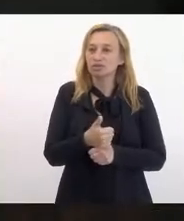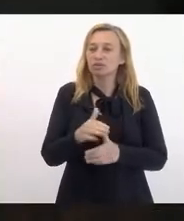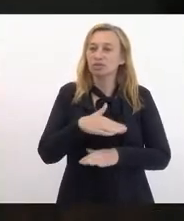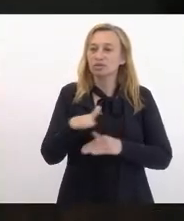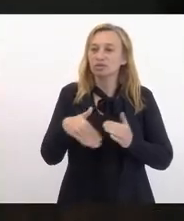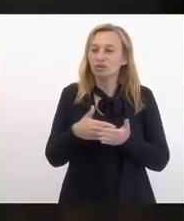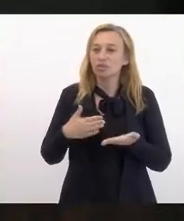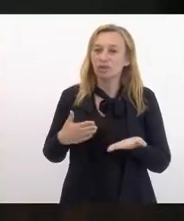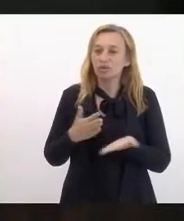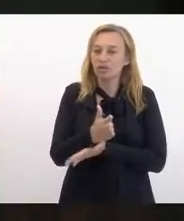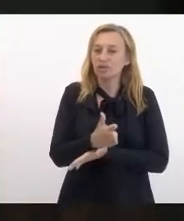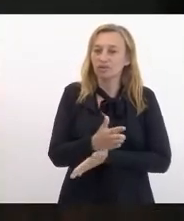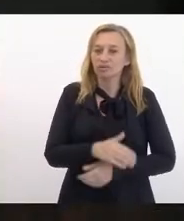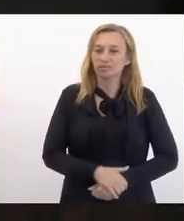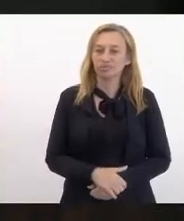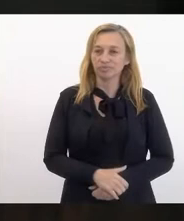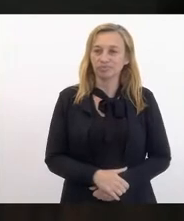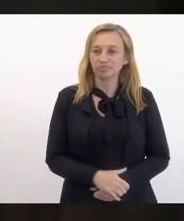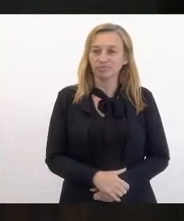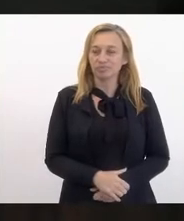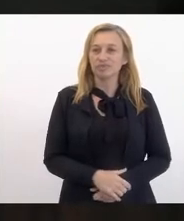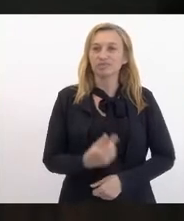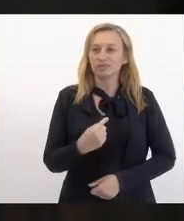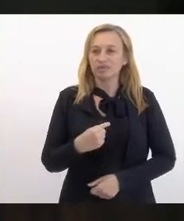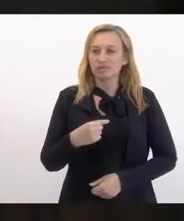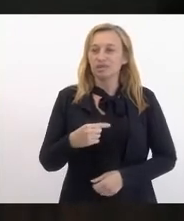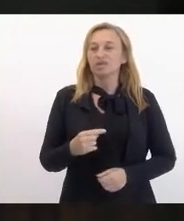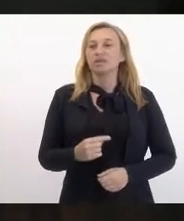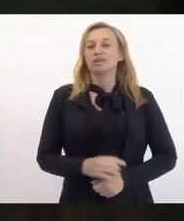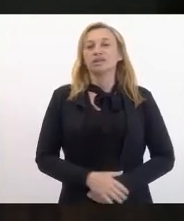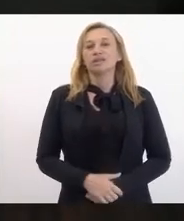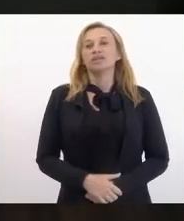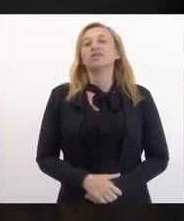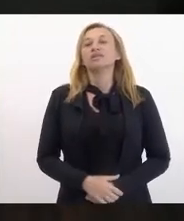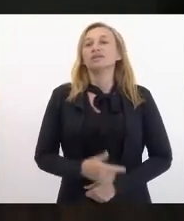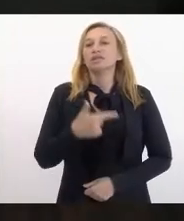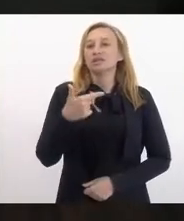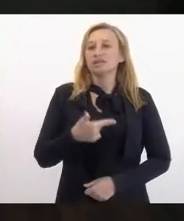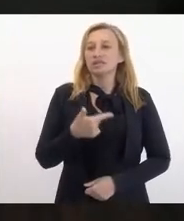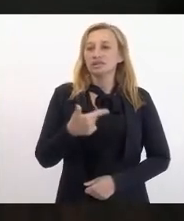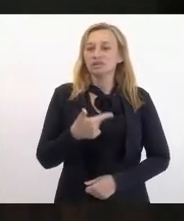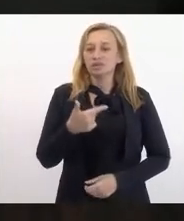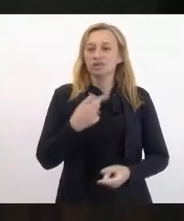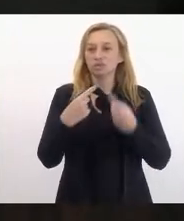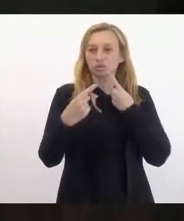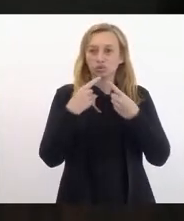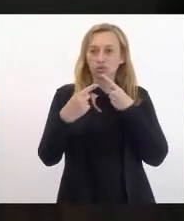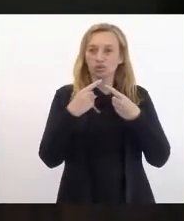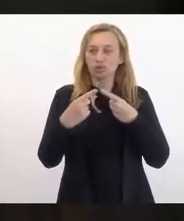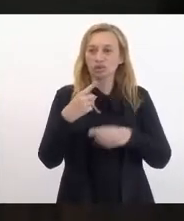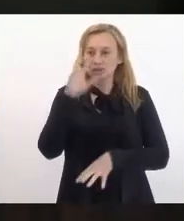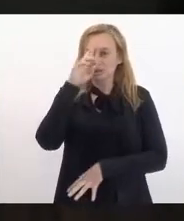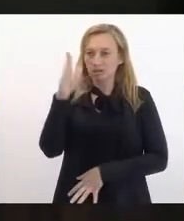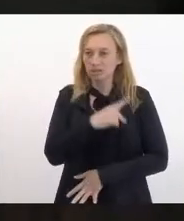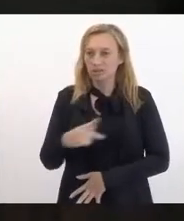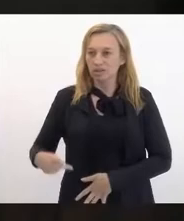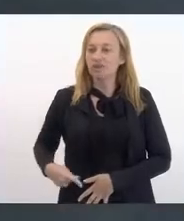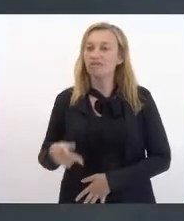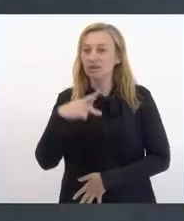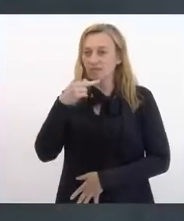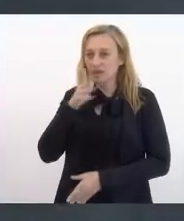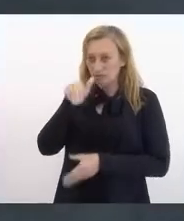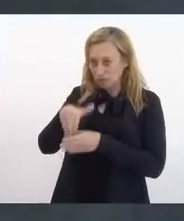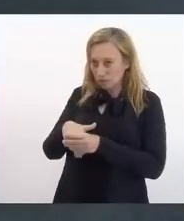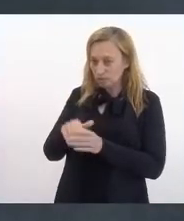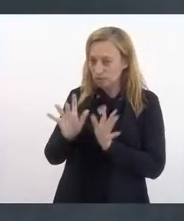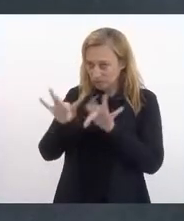aprovam permanecem como estão, aprovado. Vai a redação do vencido para a segunda discussão. Senhora Presidente, para declarar